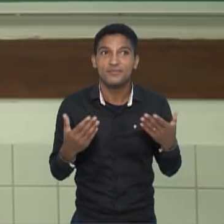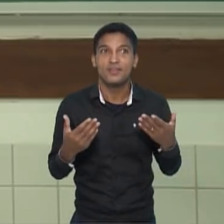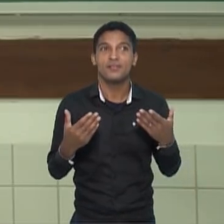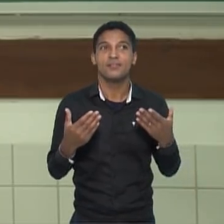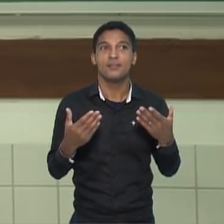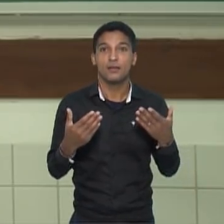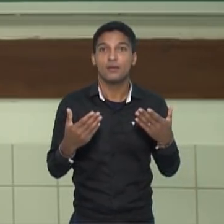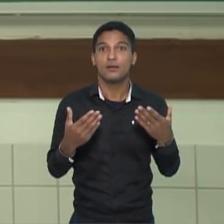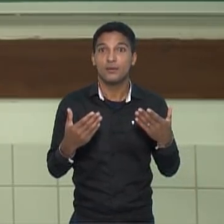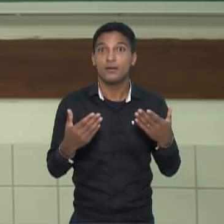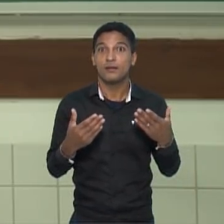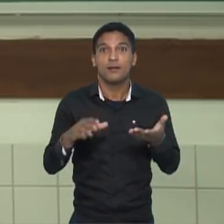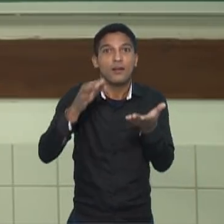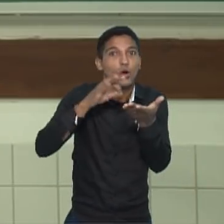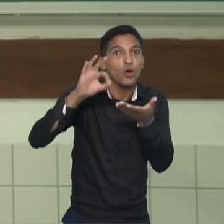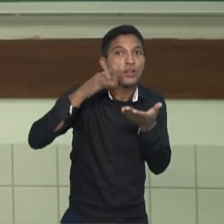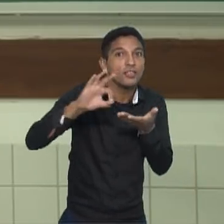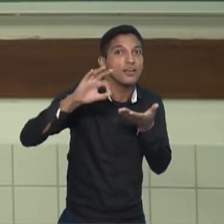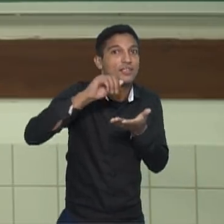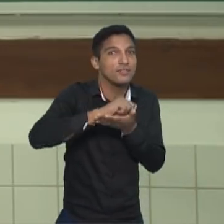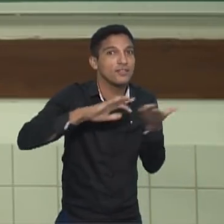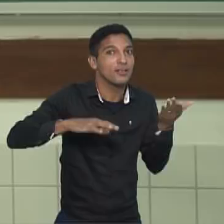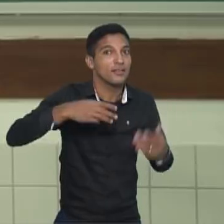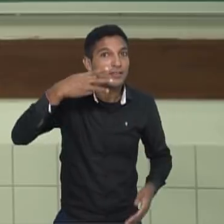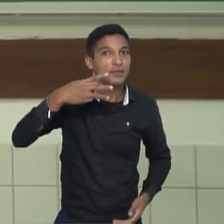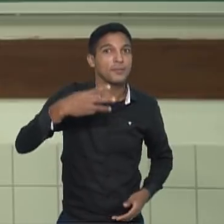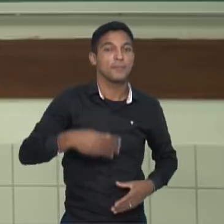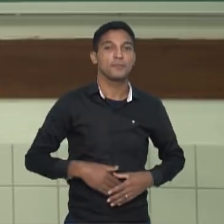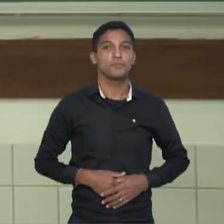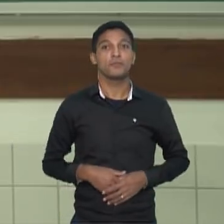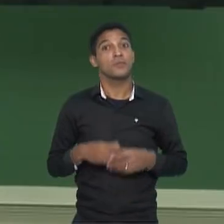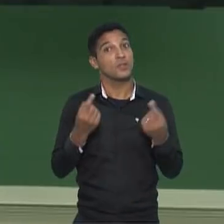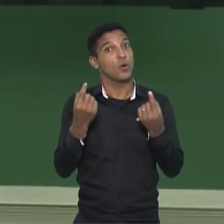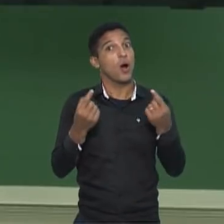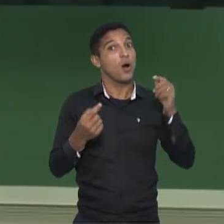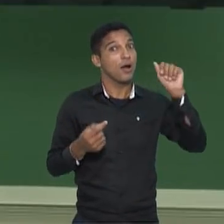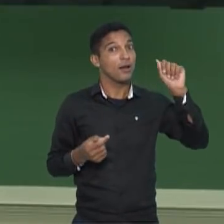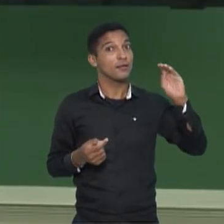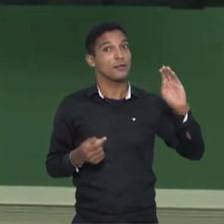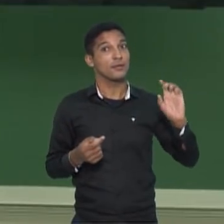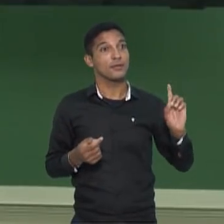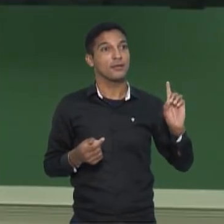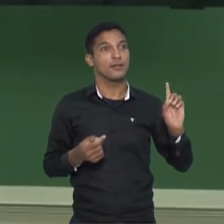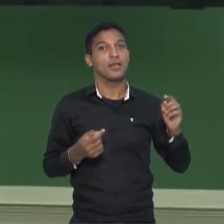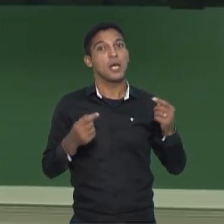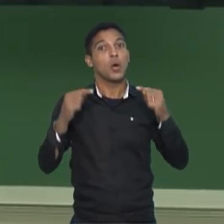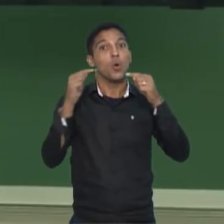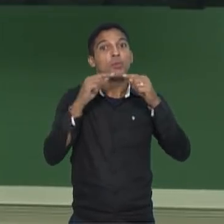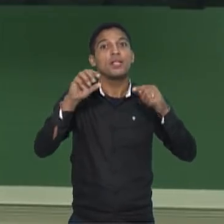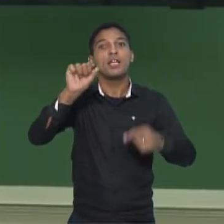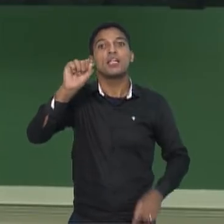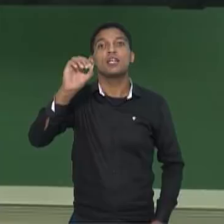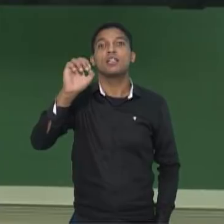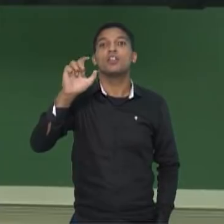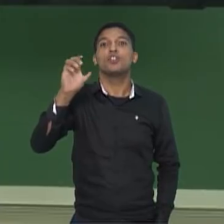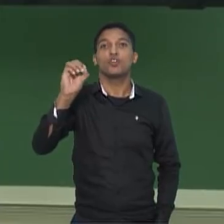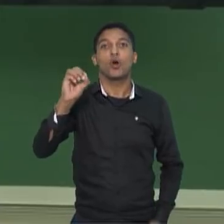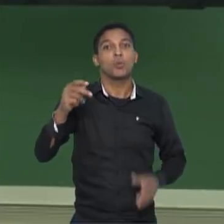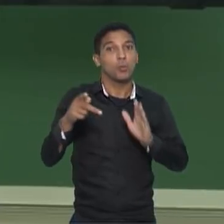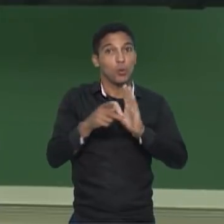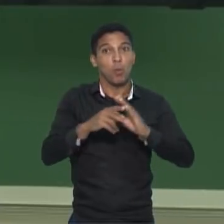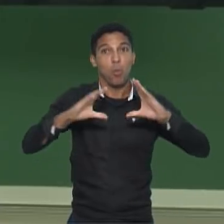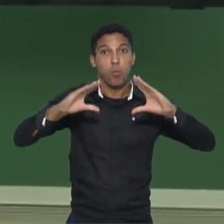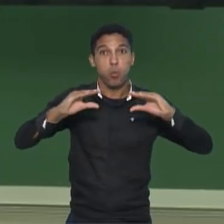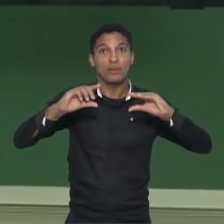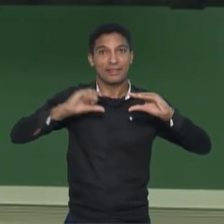Vamos então à correção do exercício 3. Qual será então o solo que se caracteriza por maior concentração